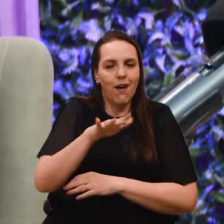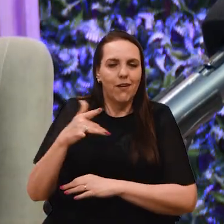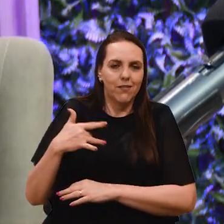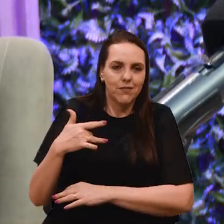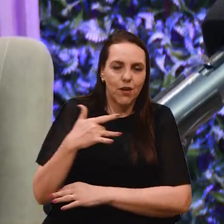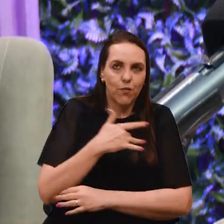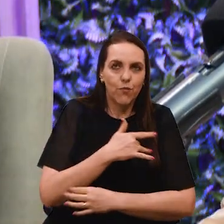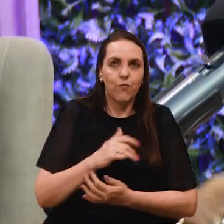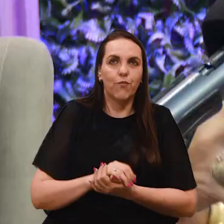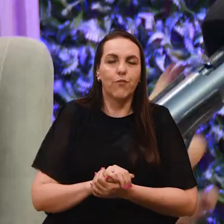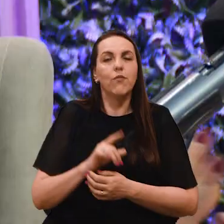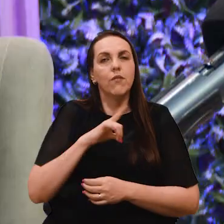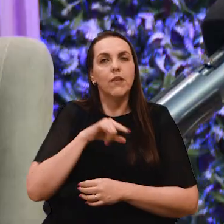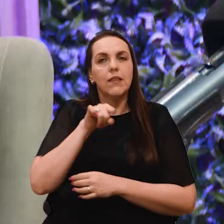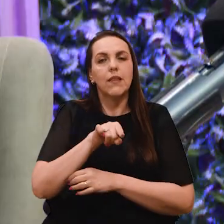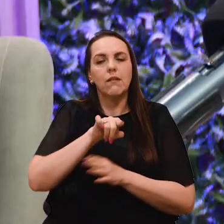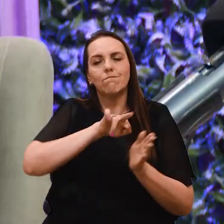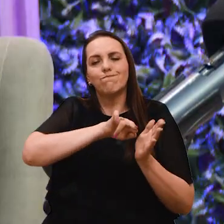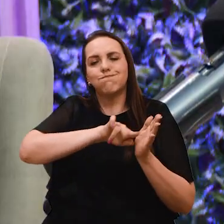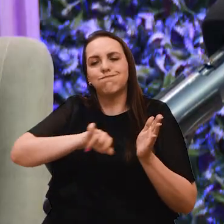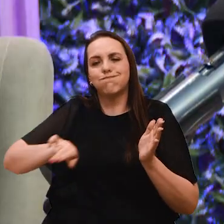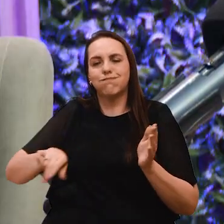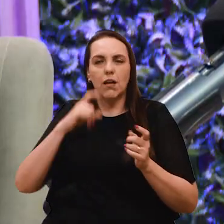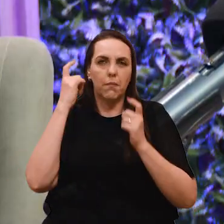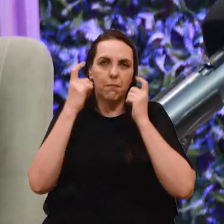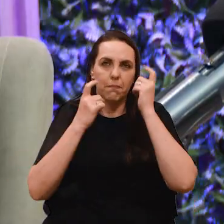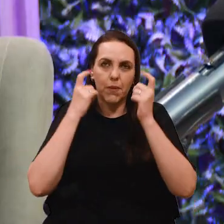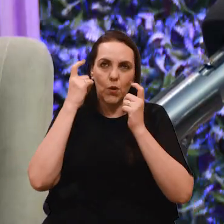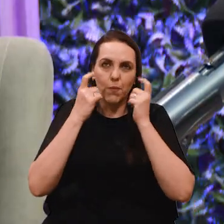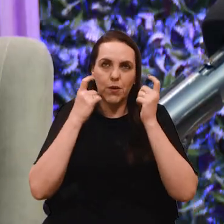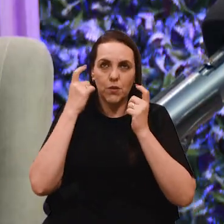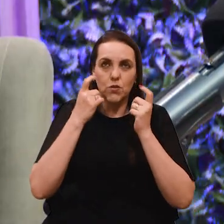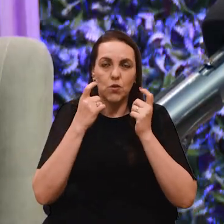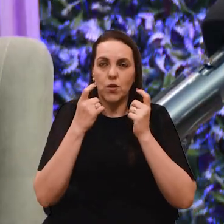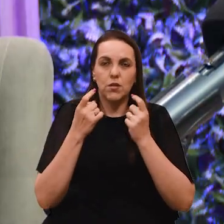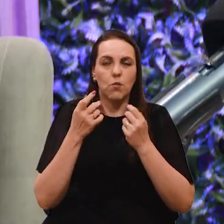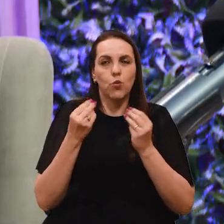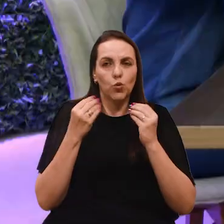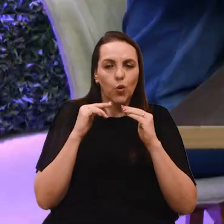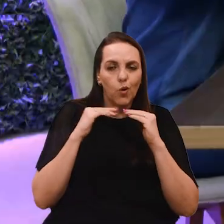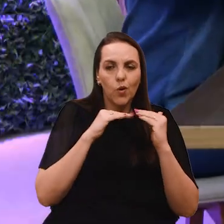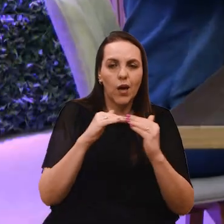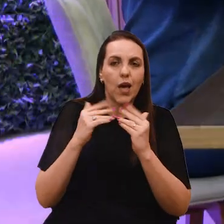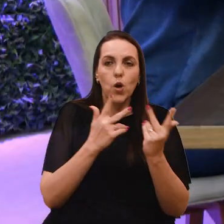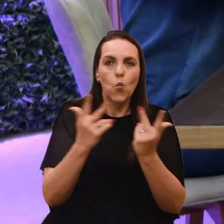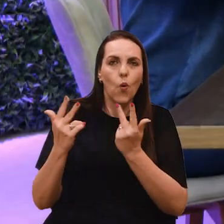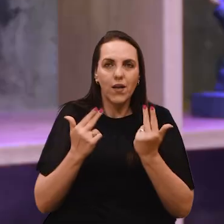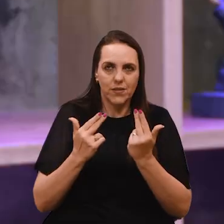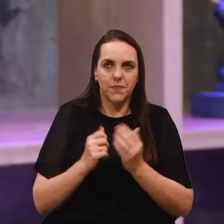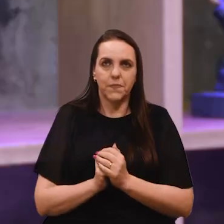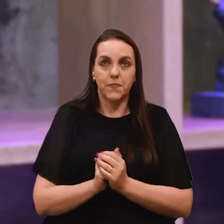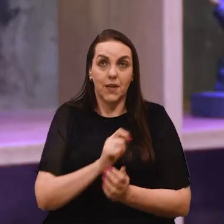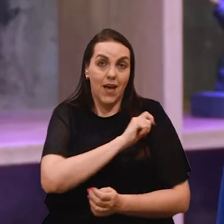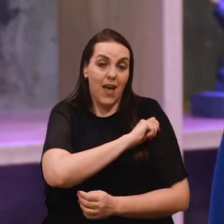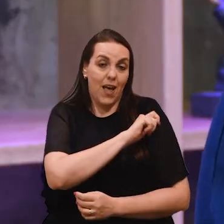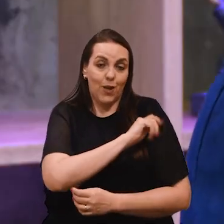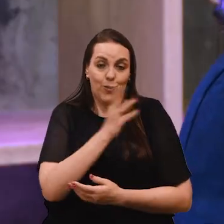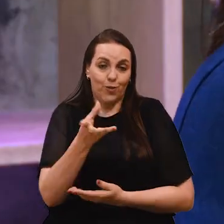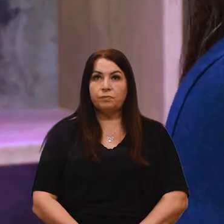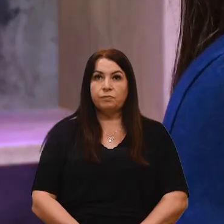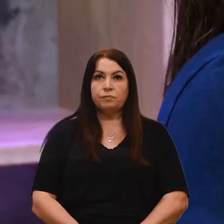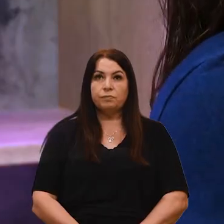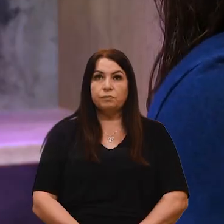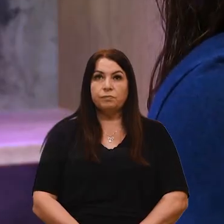saúde. Ele tem uma gama de preocupações muito comuns. E que os estudantes vivenciam, né?